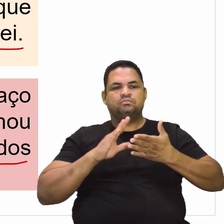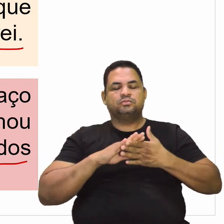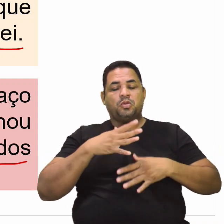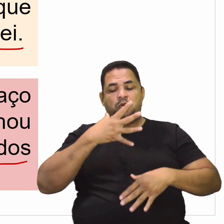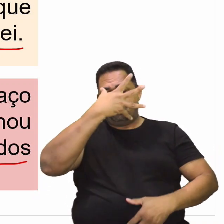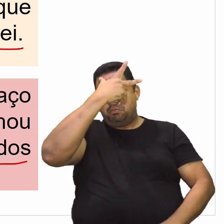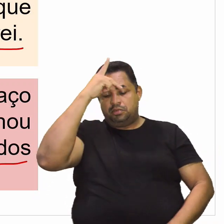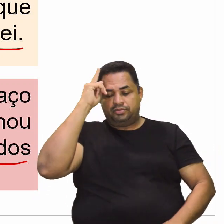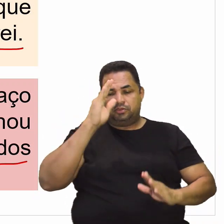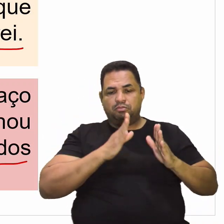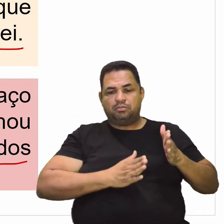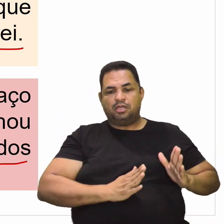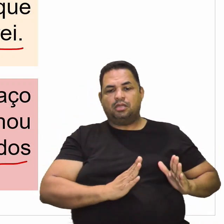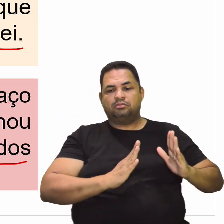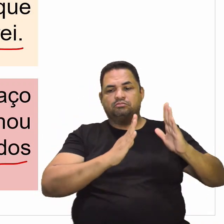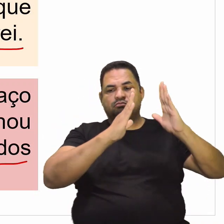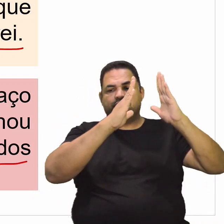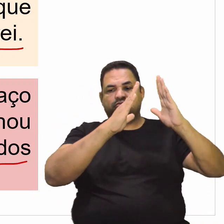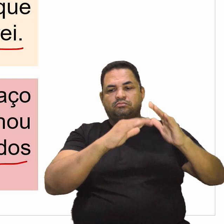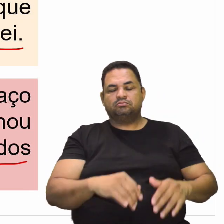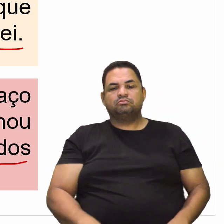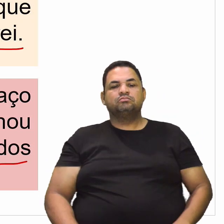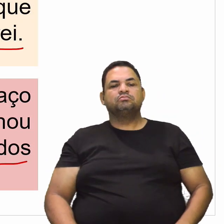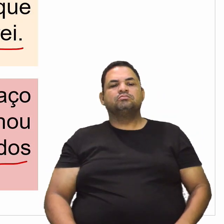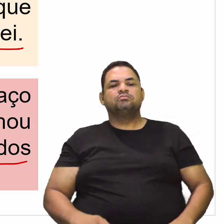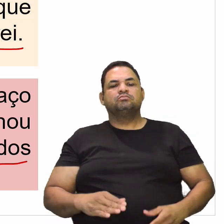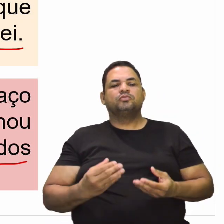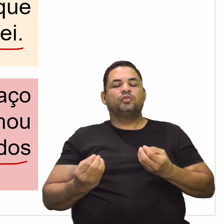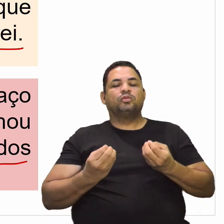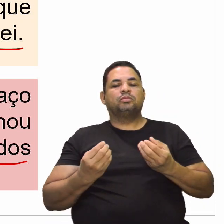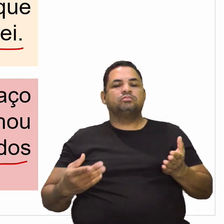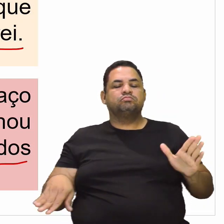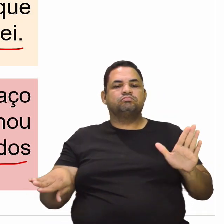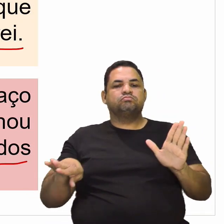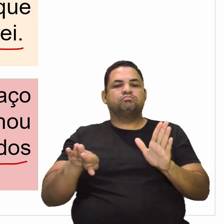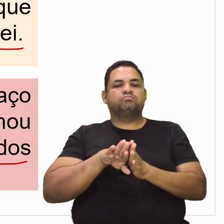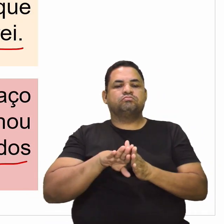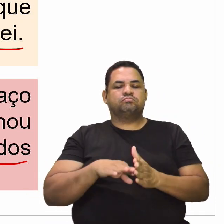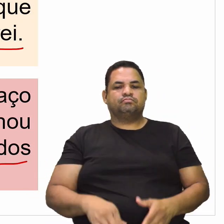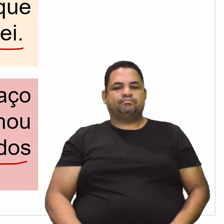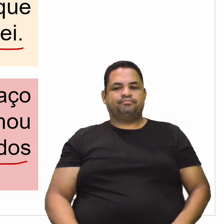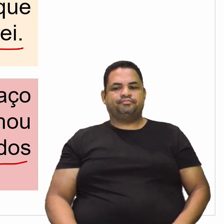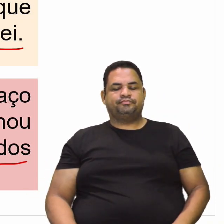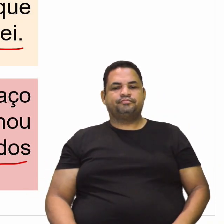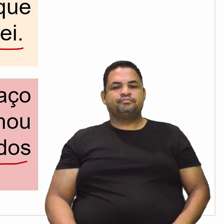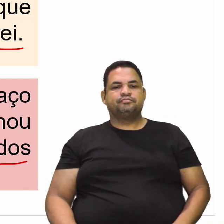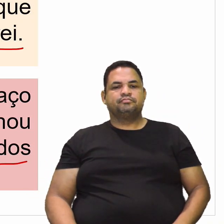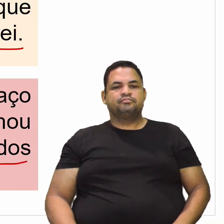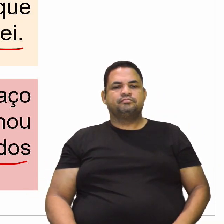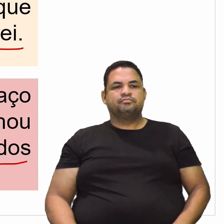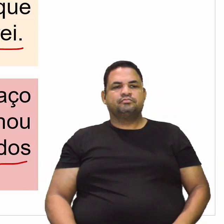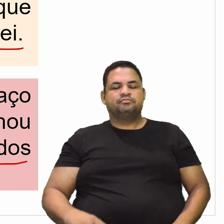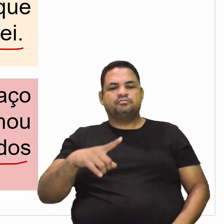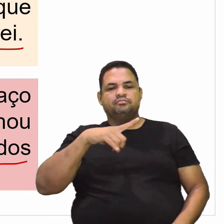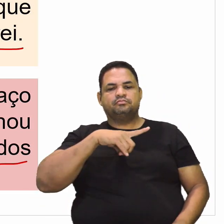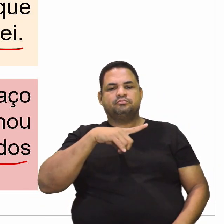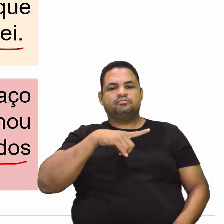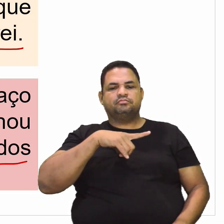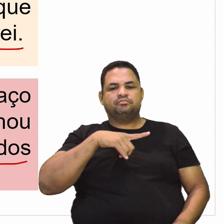palácio. Professor, como que ele chega? Bom, ele vai ter as